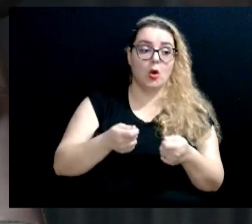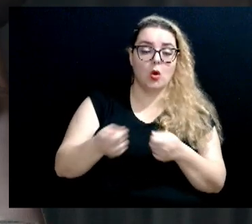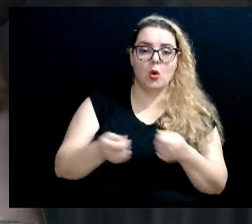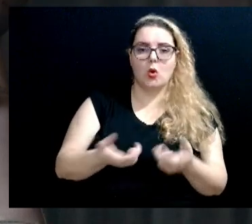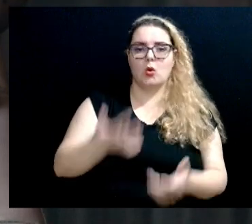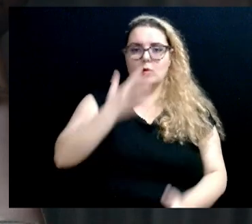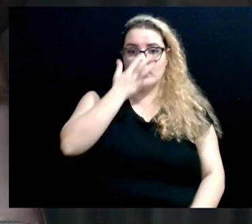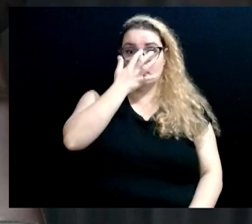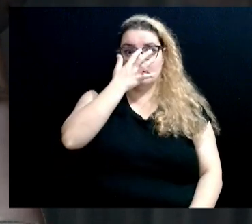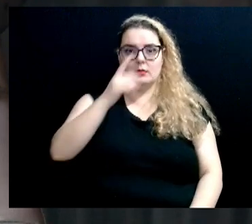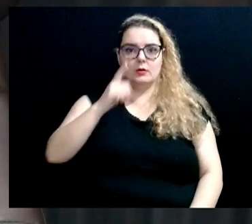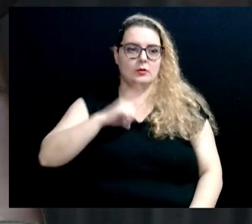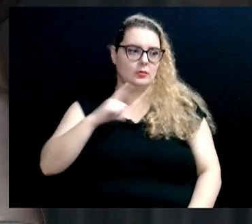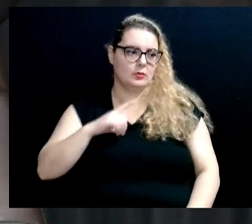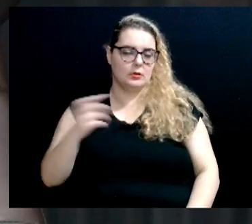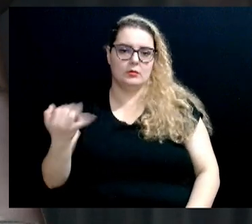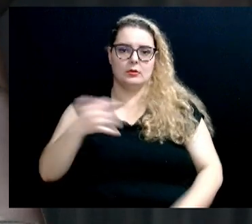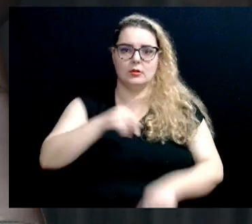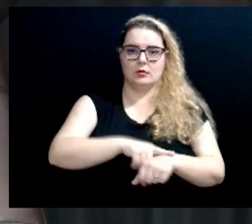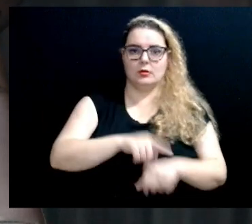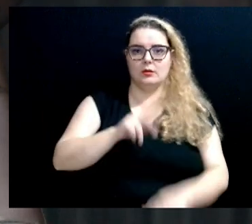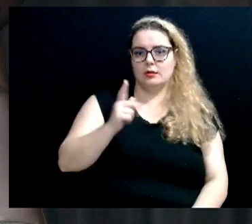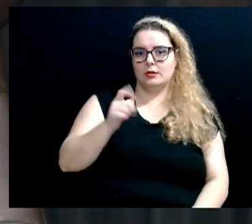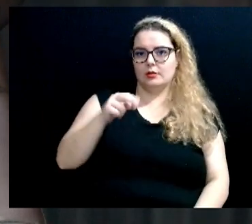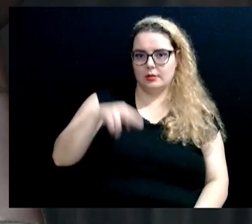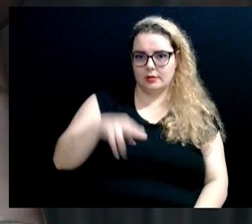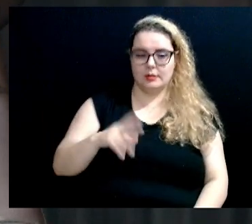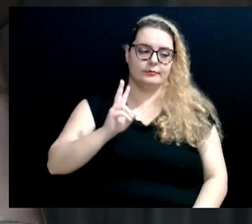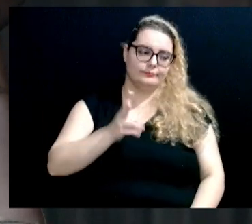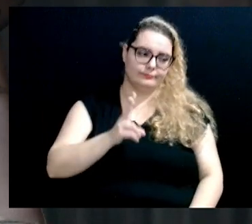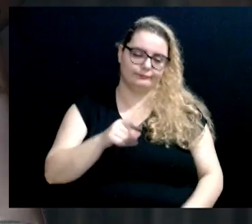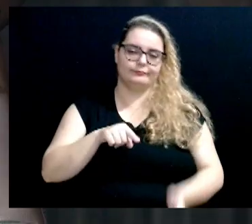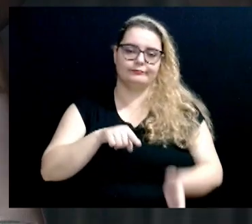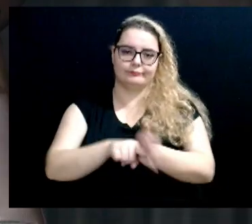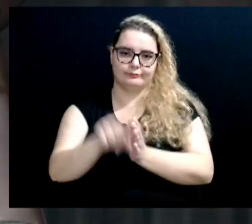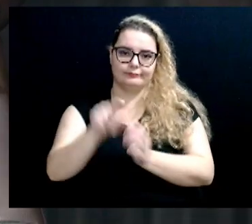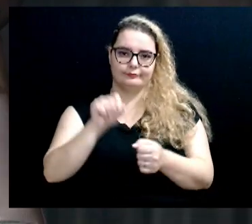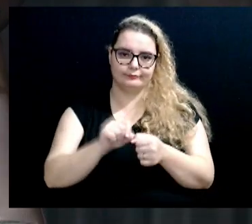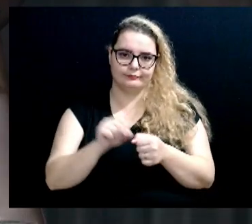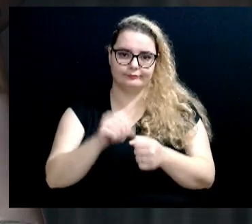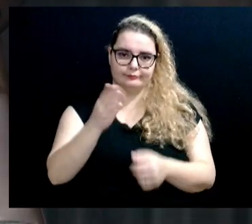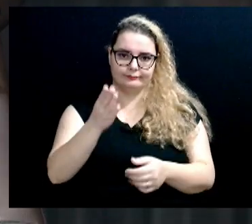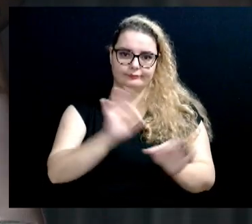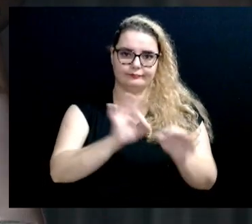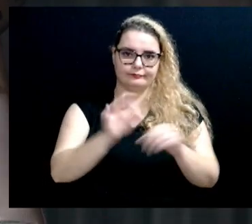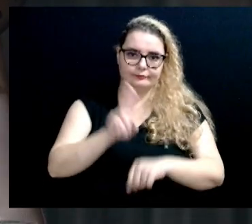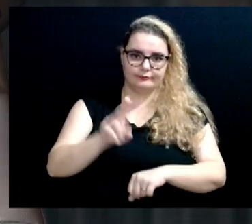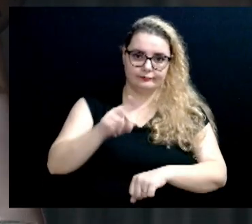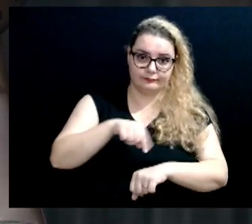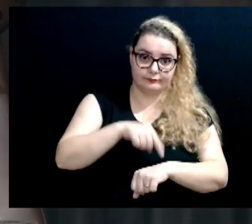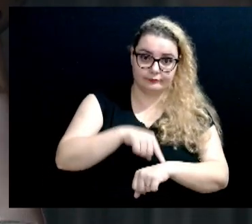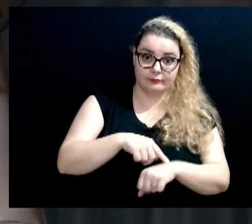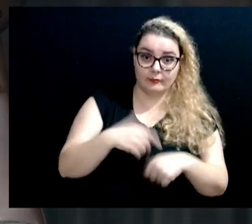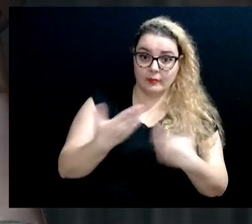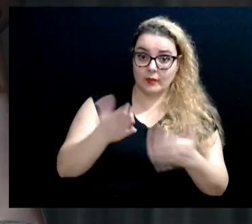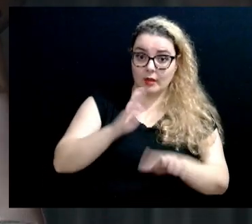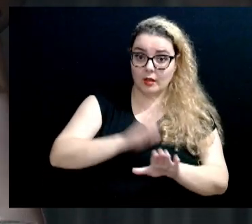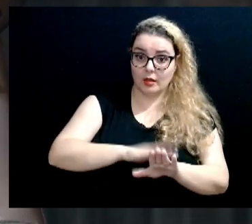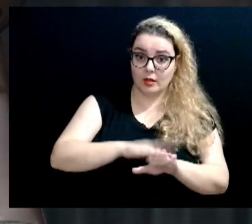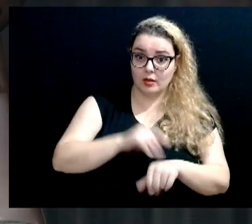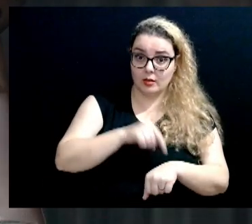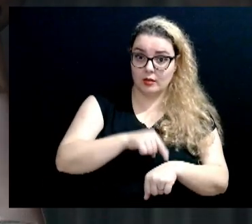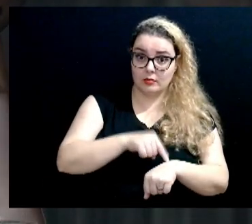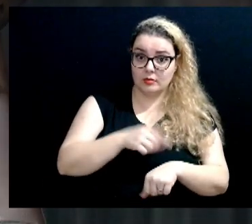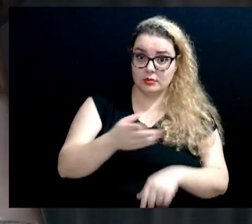que ter tanto tempo de REM. E eu sempre faço uma pergunta muito importante para você que usa o relógio. Qual é a função desse relógio para você?